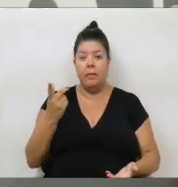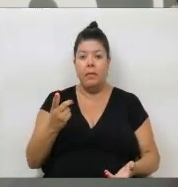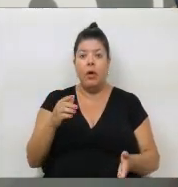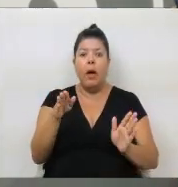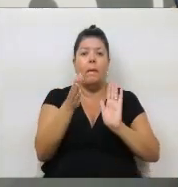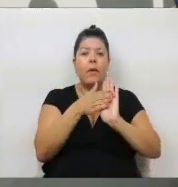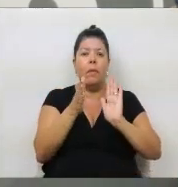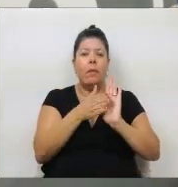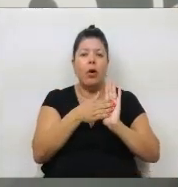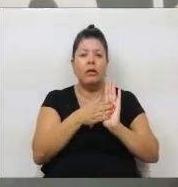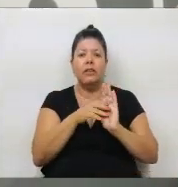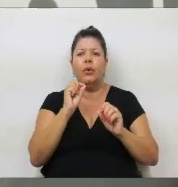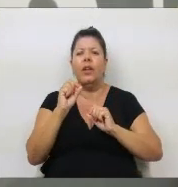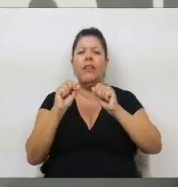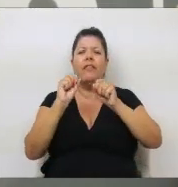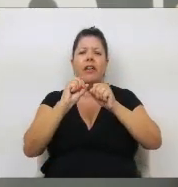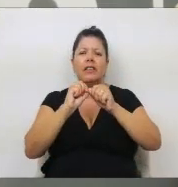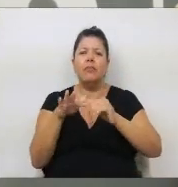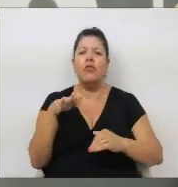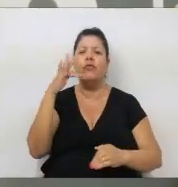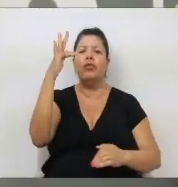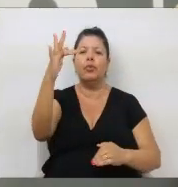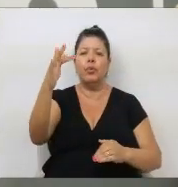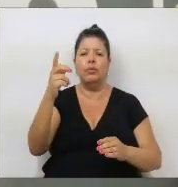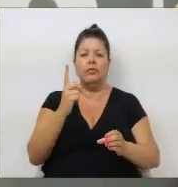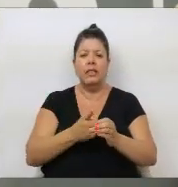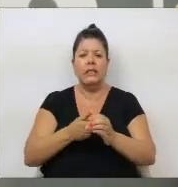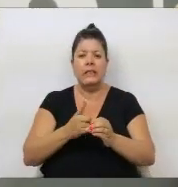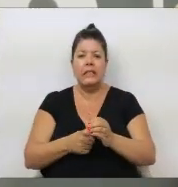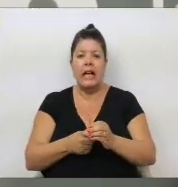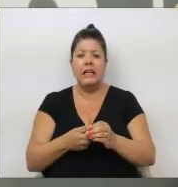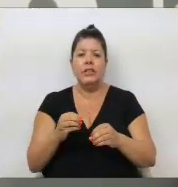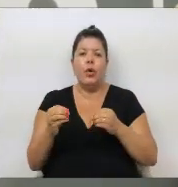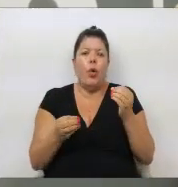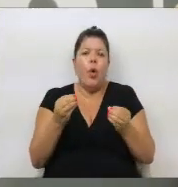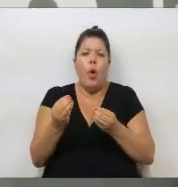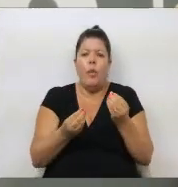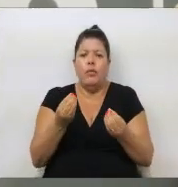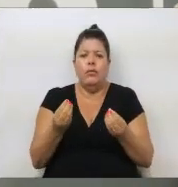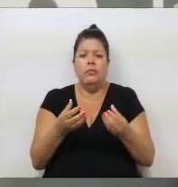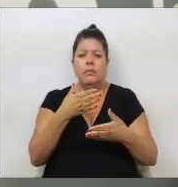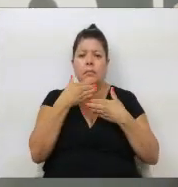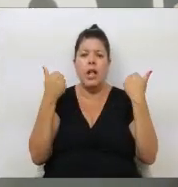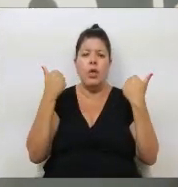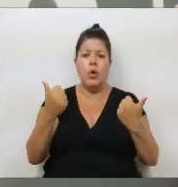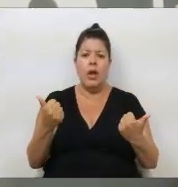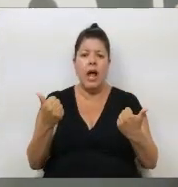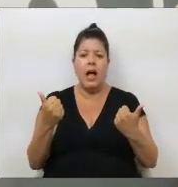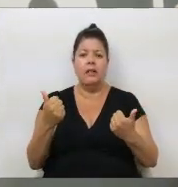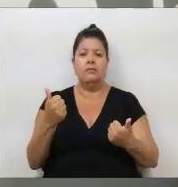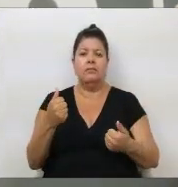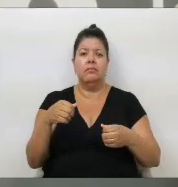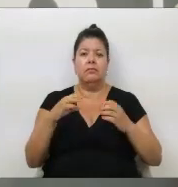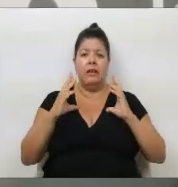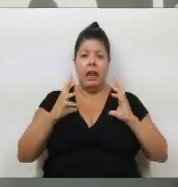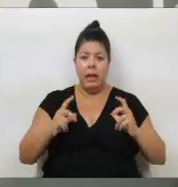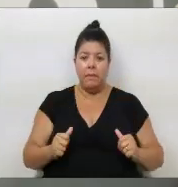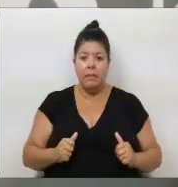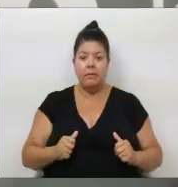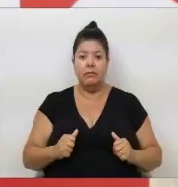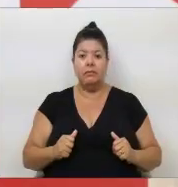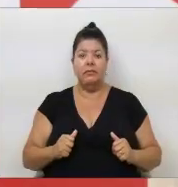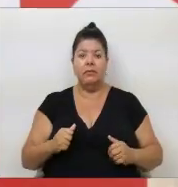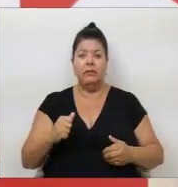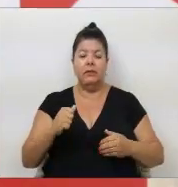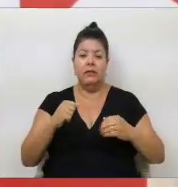vocês pretendem implementar aí um melhor saneamento aí nas residências dos